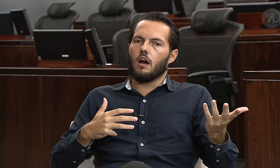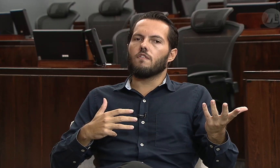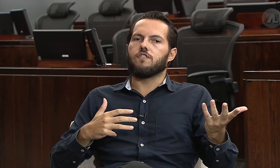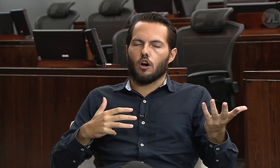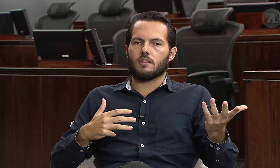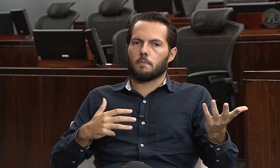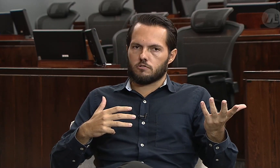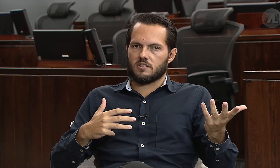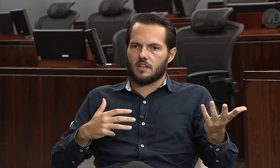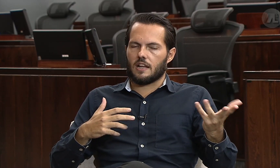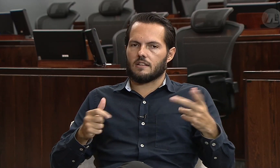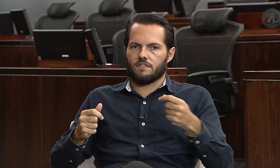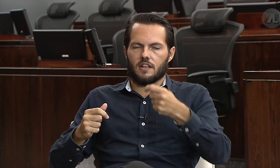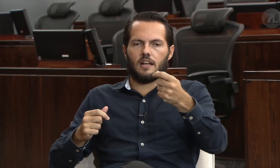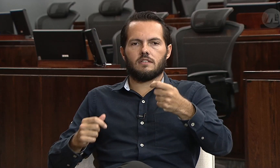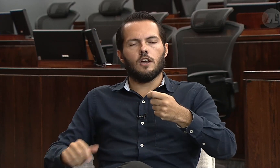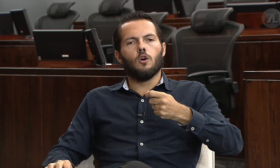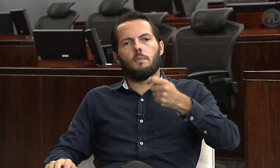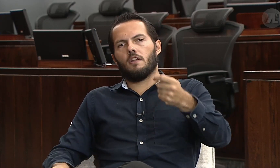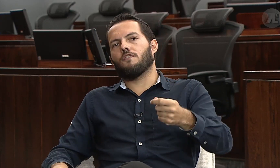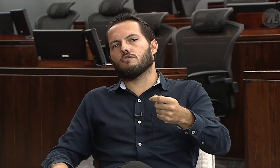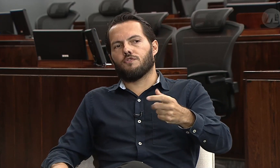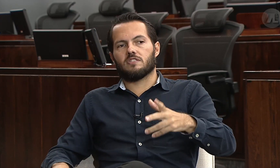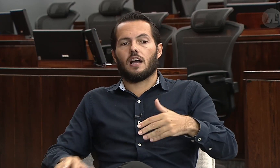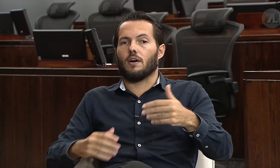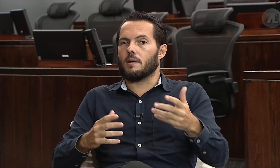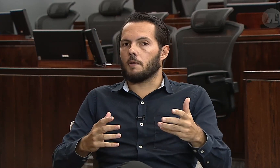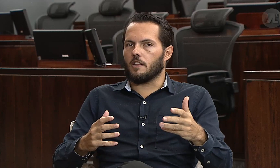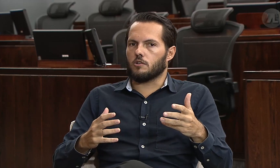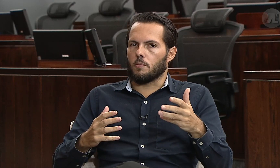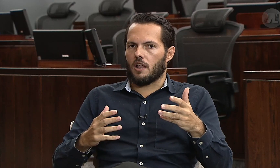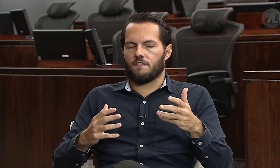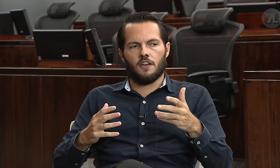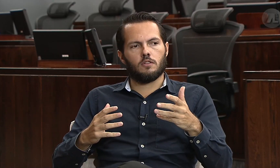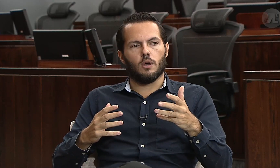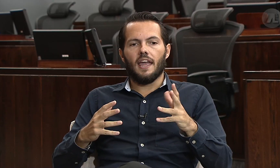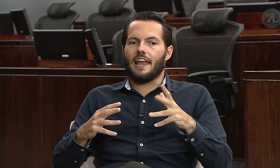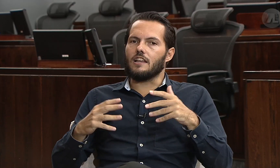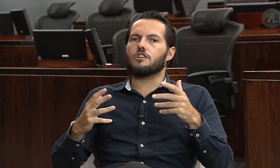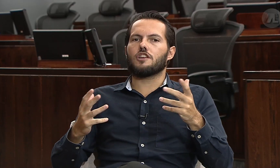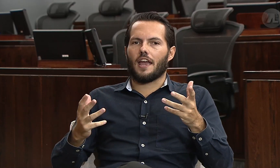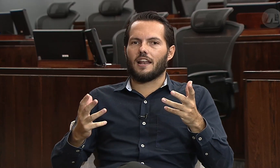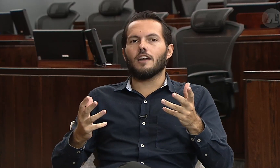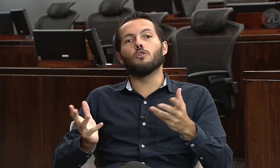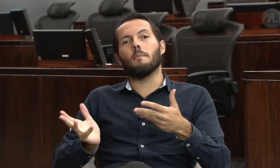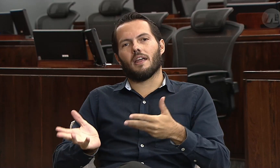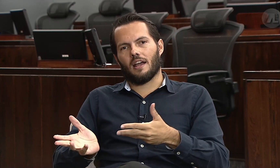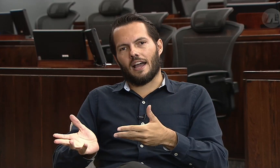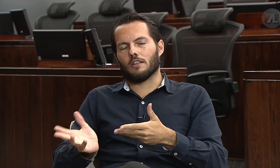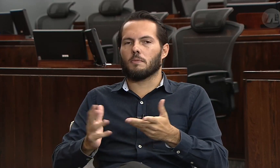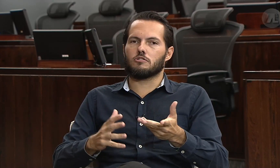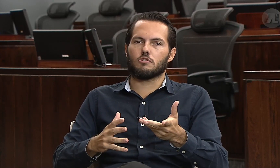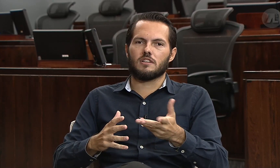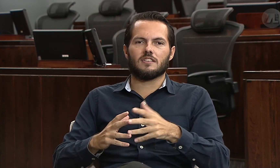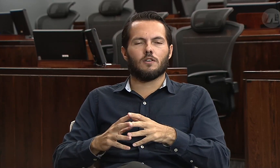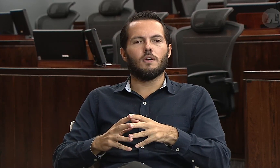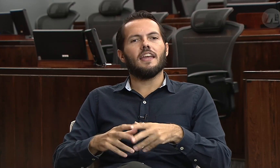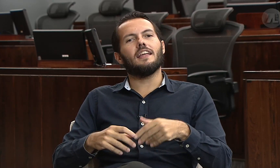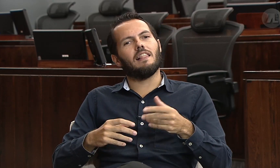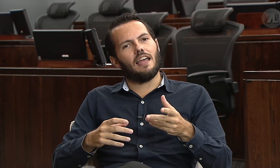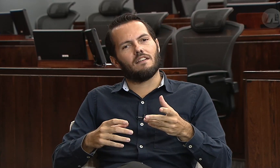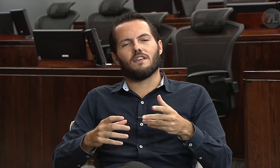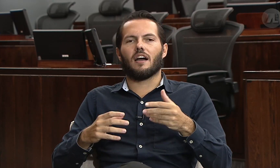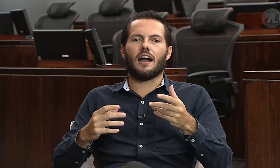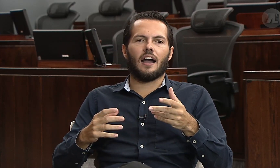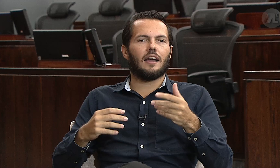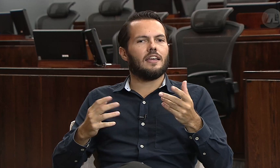retorno volta para a sociedade. Na verdade, o benefício fiscal, a depender de como ele é feito, ele gera no mercado uma distorção